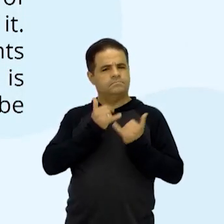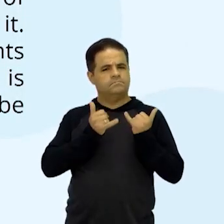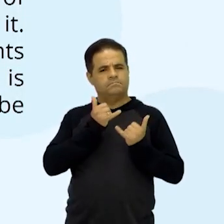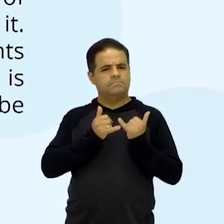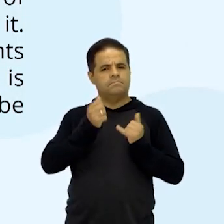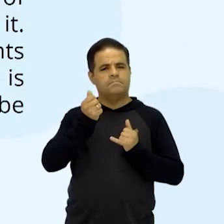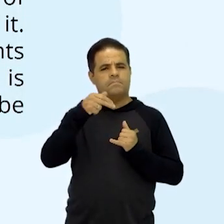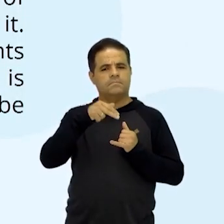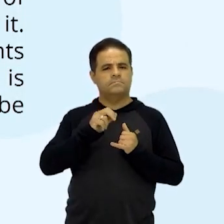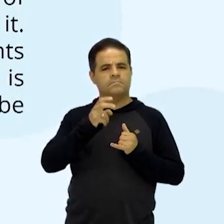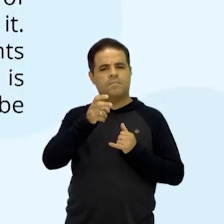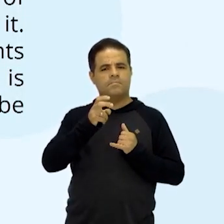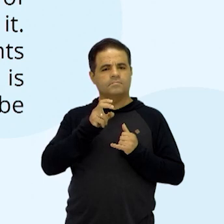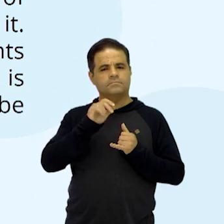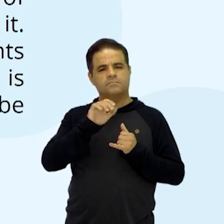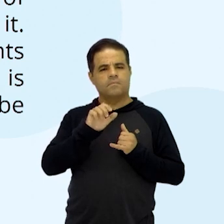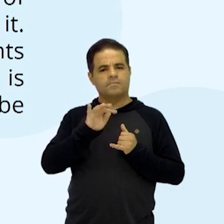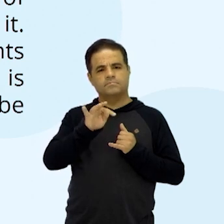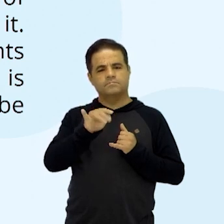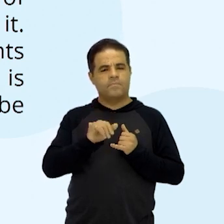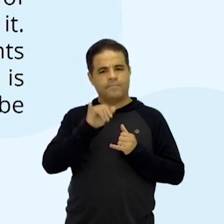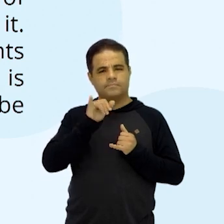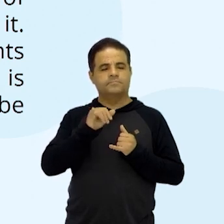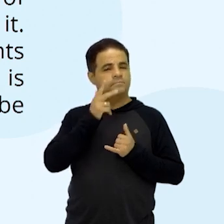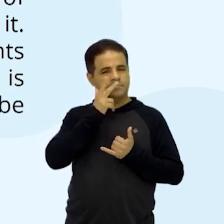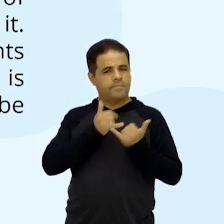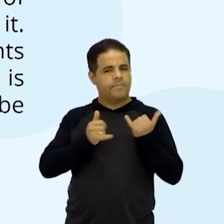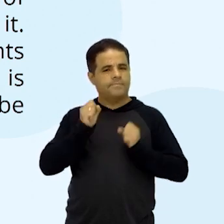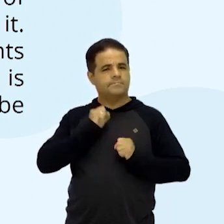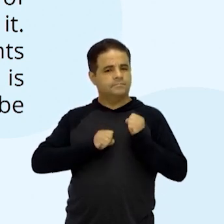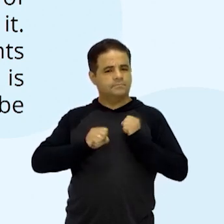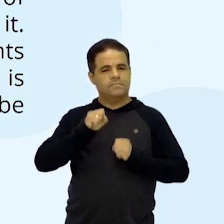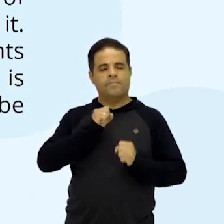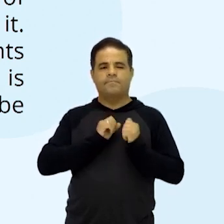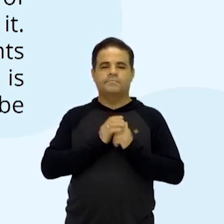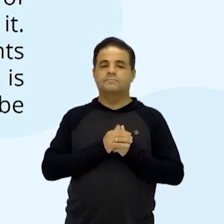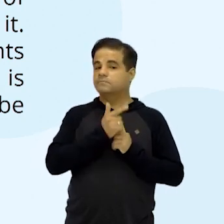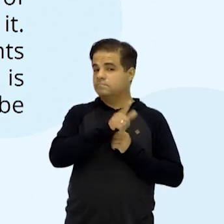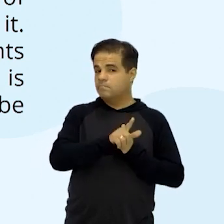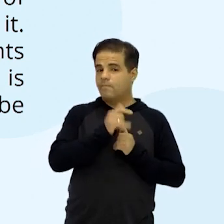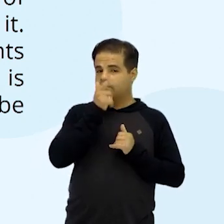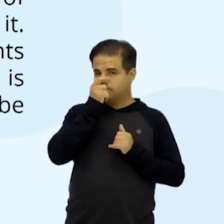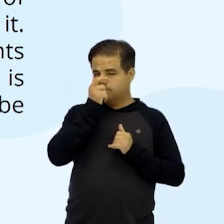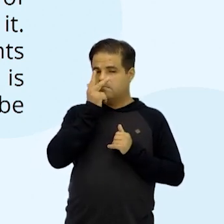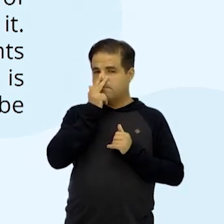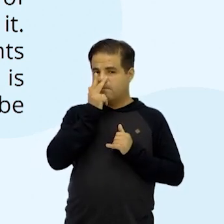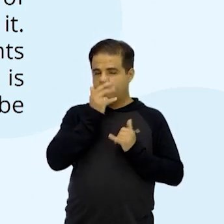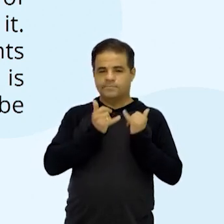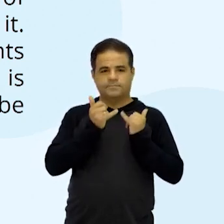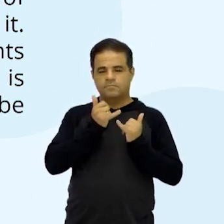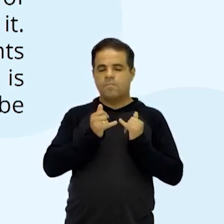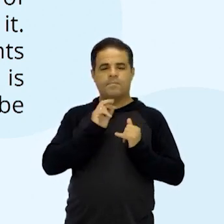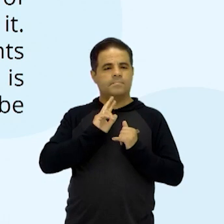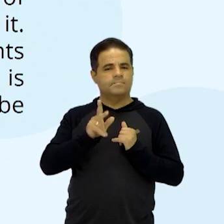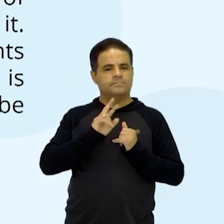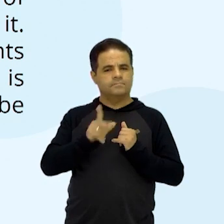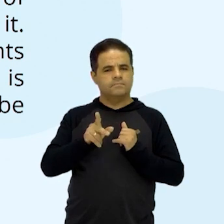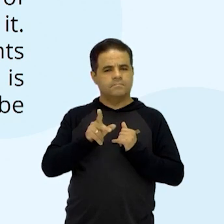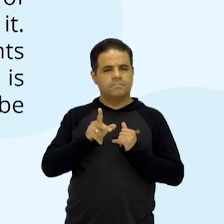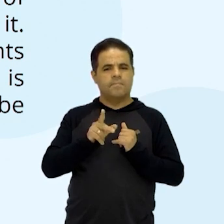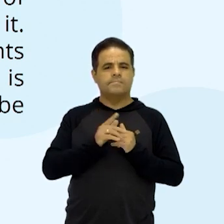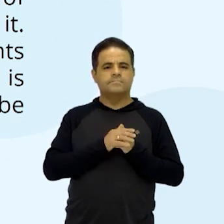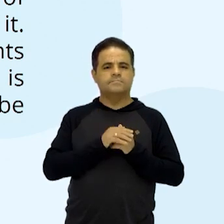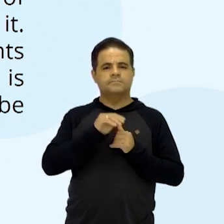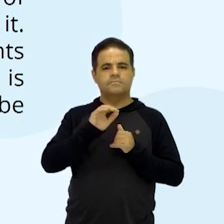mas chega a parecer perto de ansiedade, ok? Widespread, não é parecida, não. Hatred, também não. Exclusion,